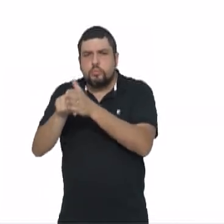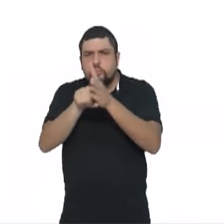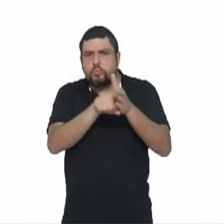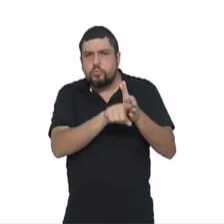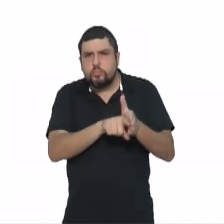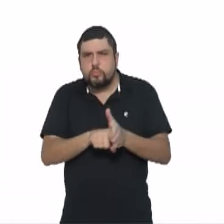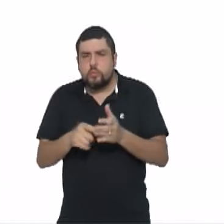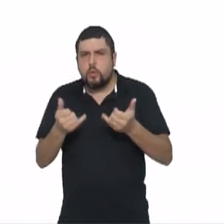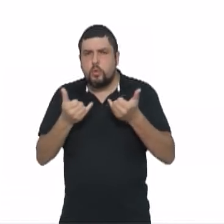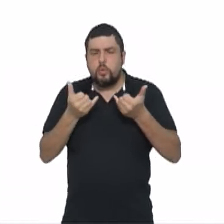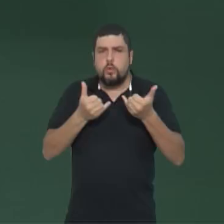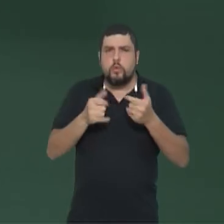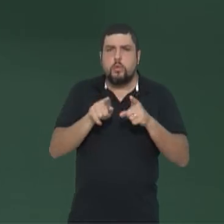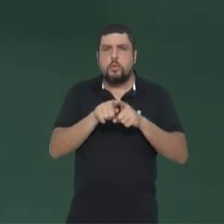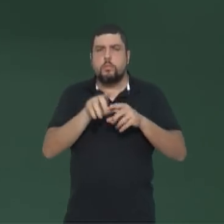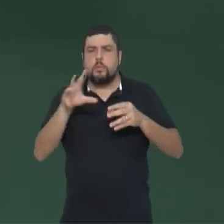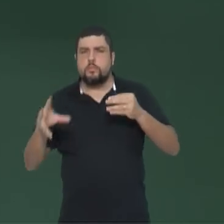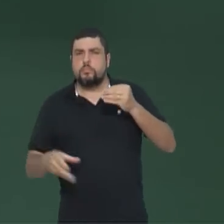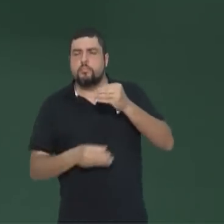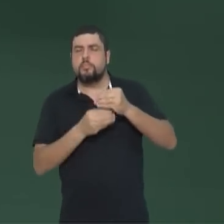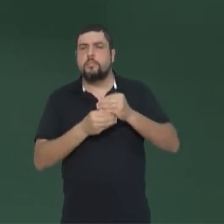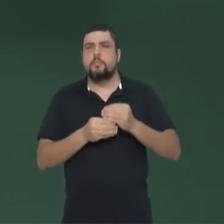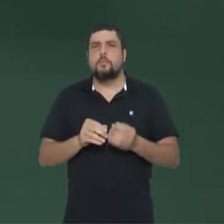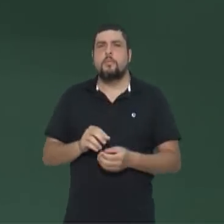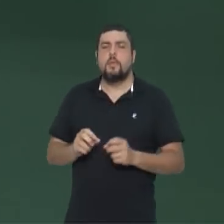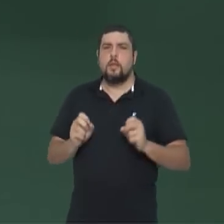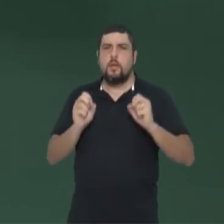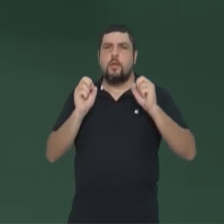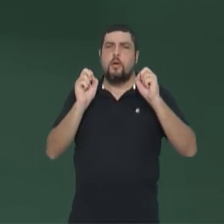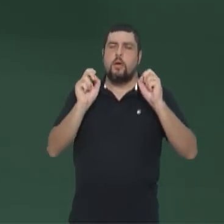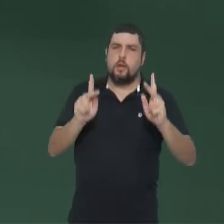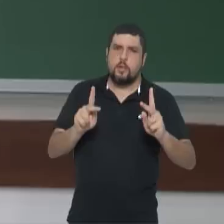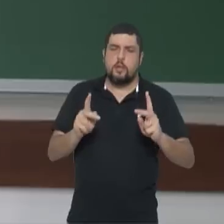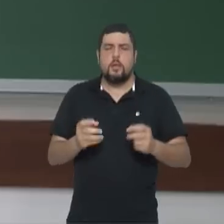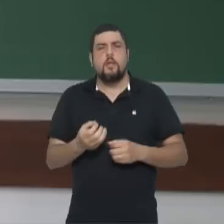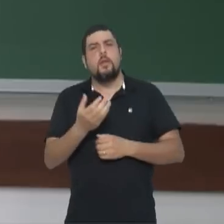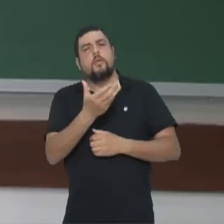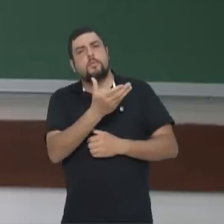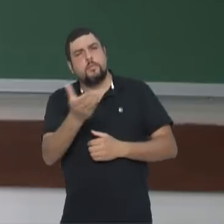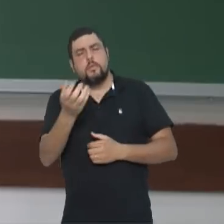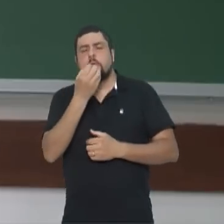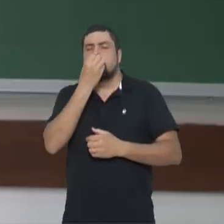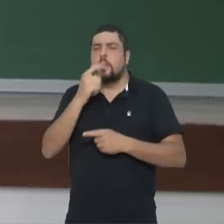e inferências a partir do contexto. Beleza, pessoal? Fiquem bem,